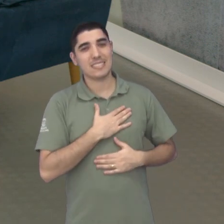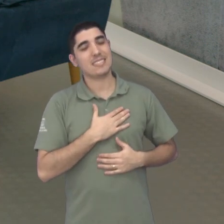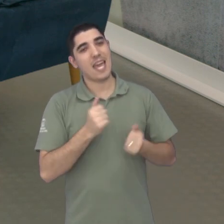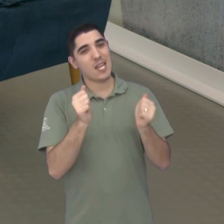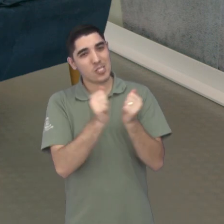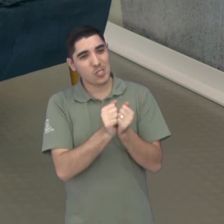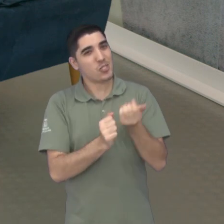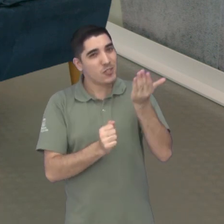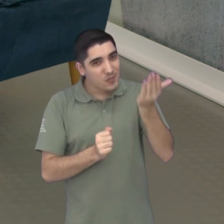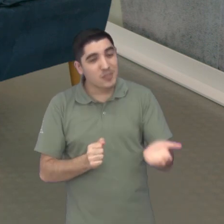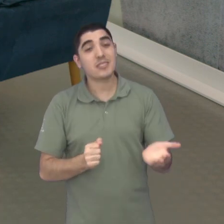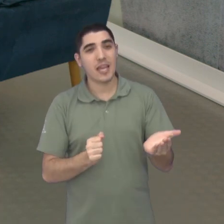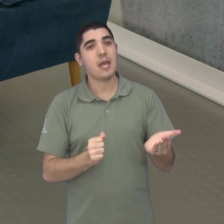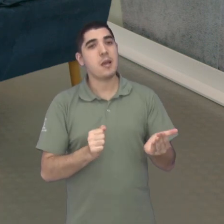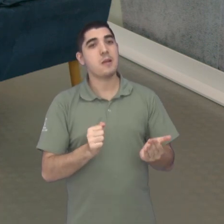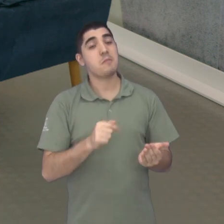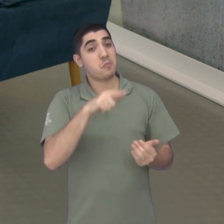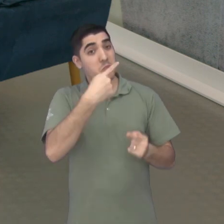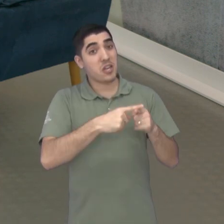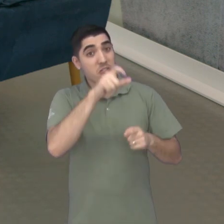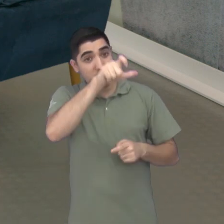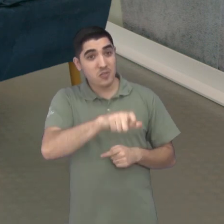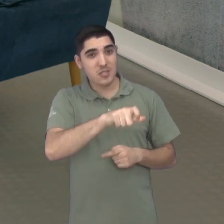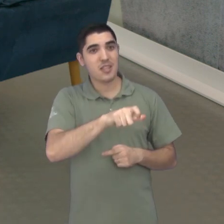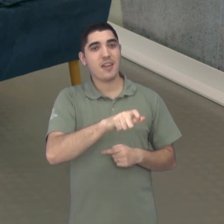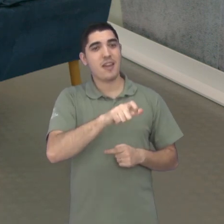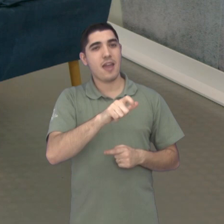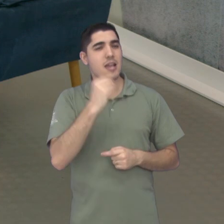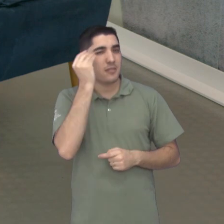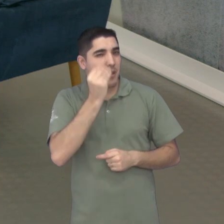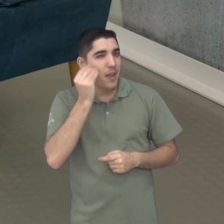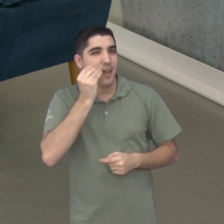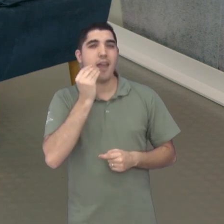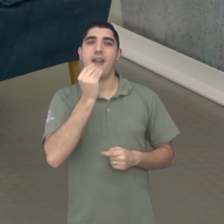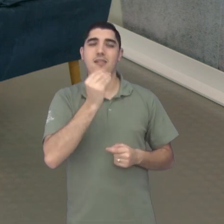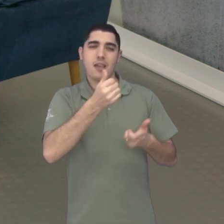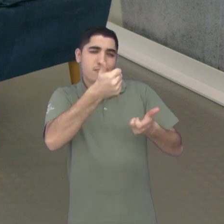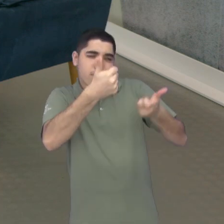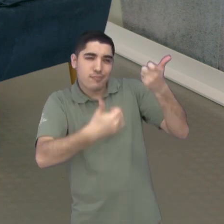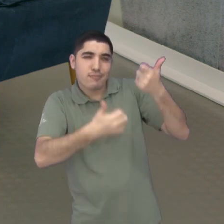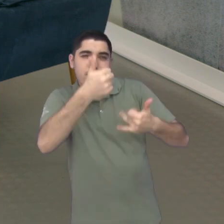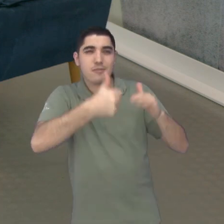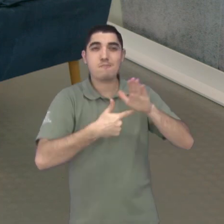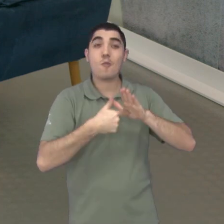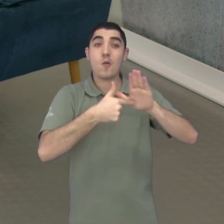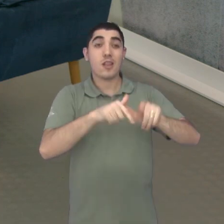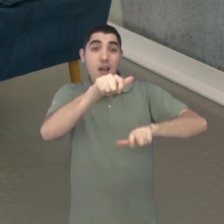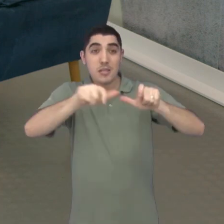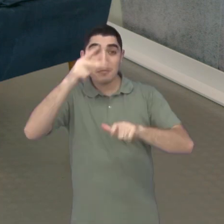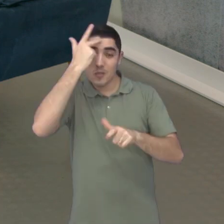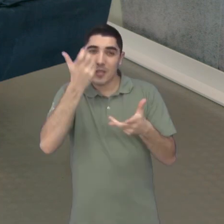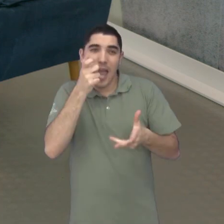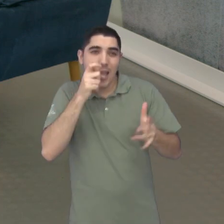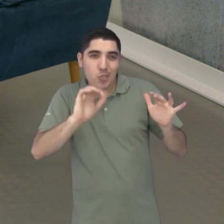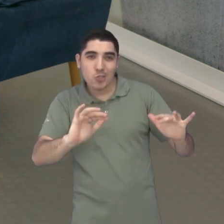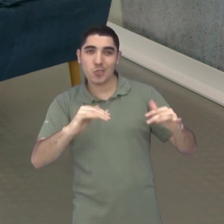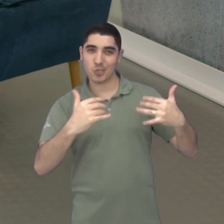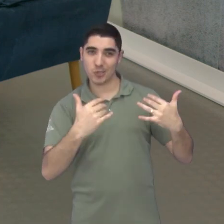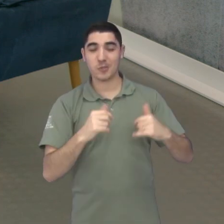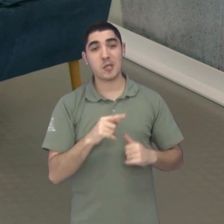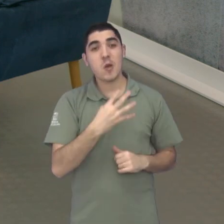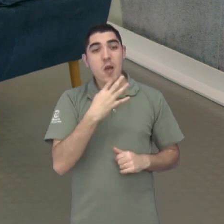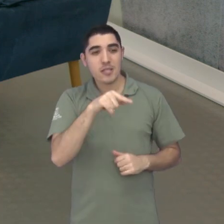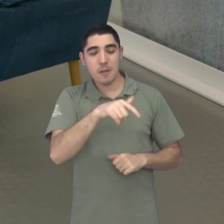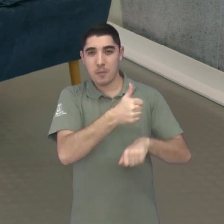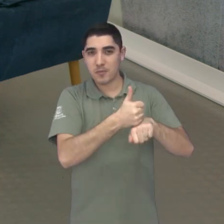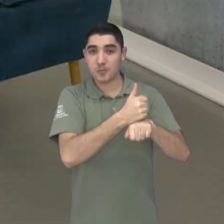de tê-la aqui conosco para agregar o seu conhecimento para a gente mostrar para as pessoas que estão interessadas nessa profissão,